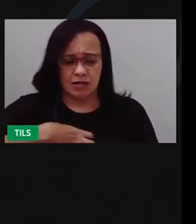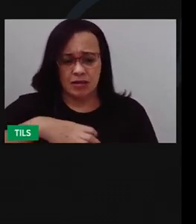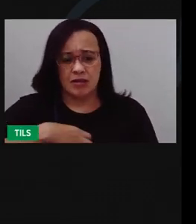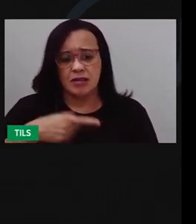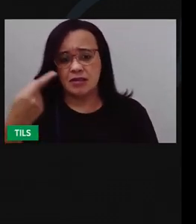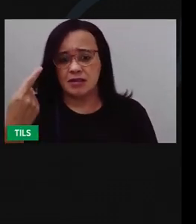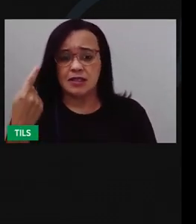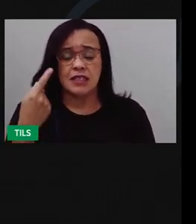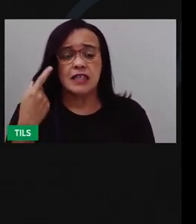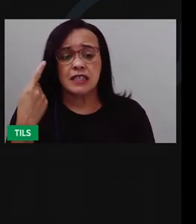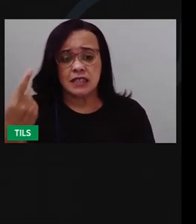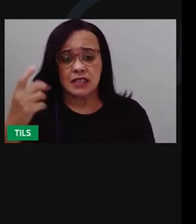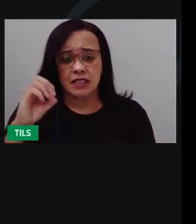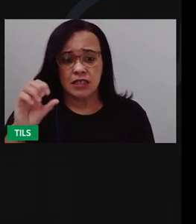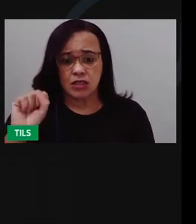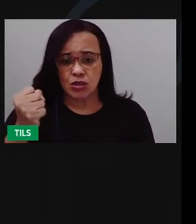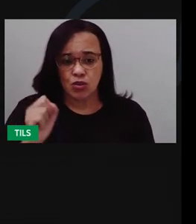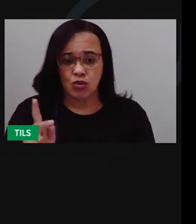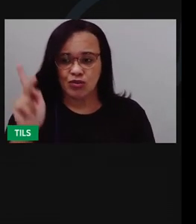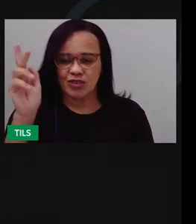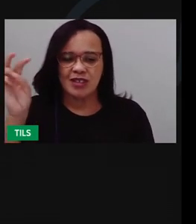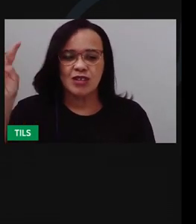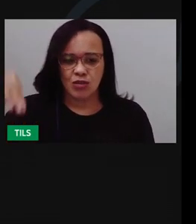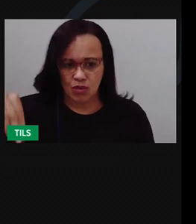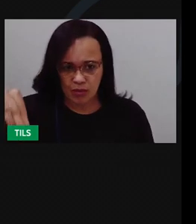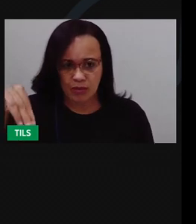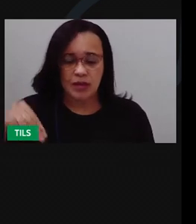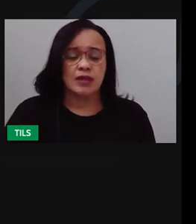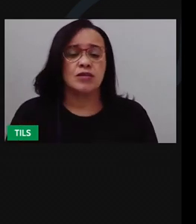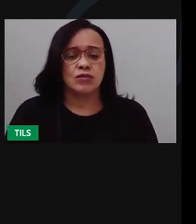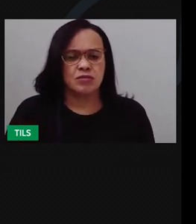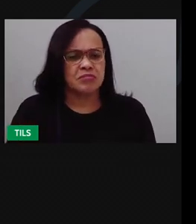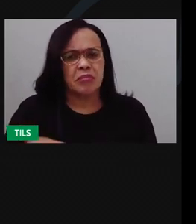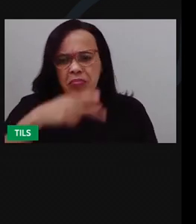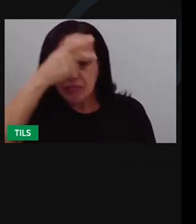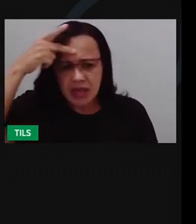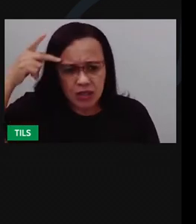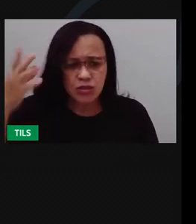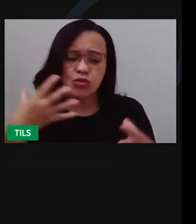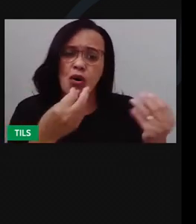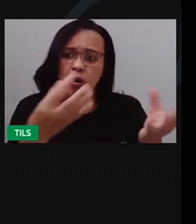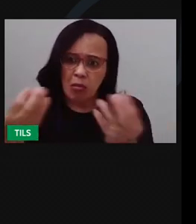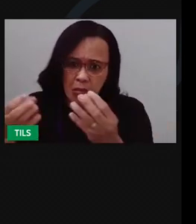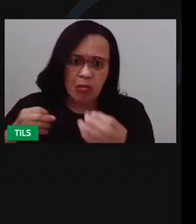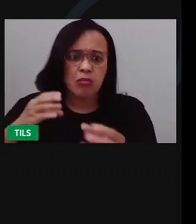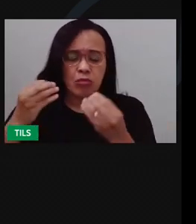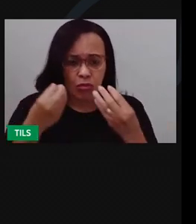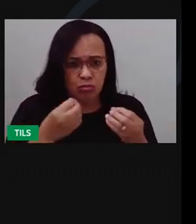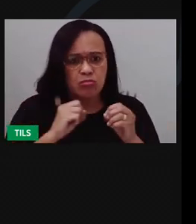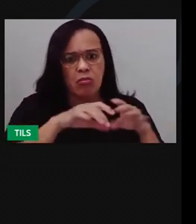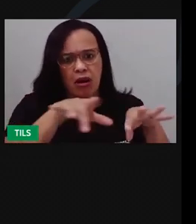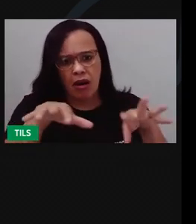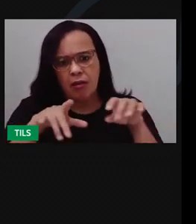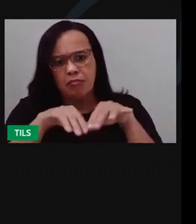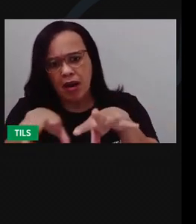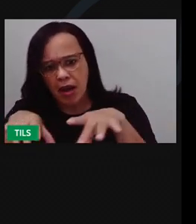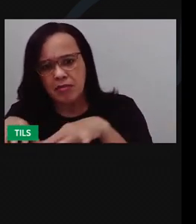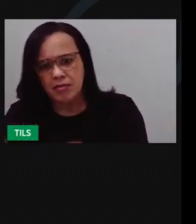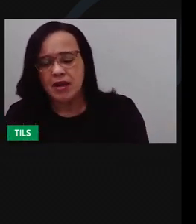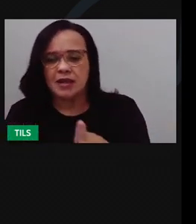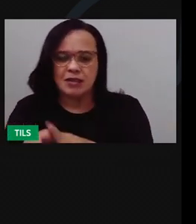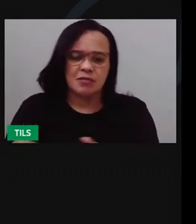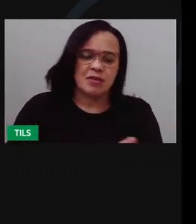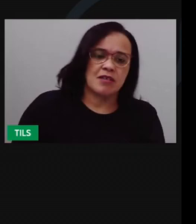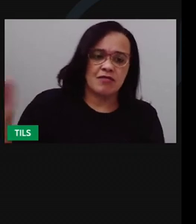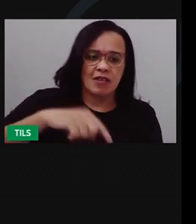maior entroncamento rodoviário do interior, por aqui muita gente já passou e passa toda hora. Tem gente até